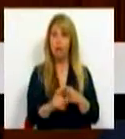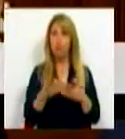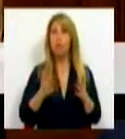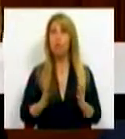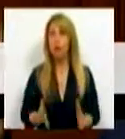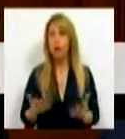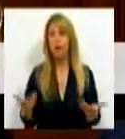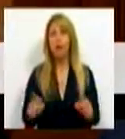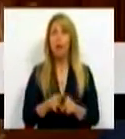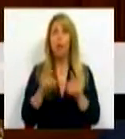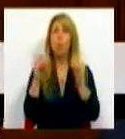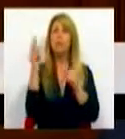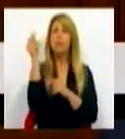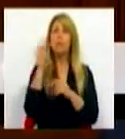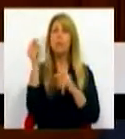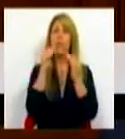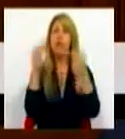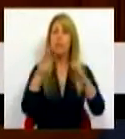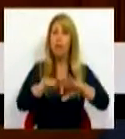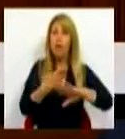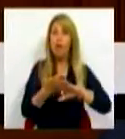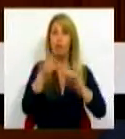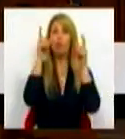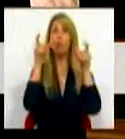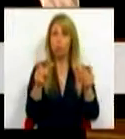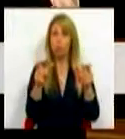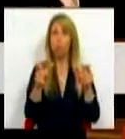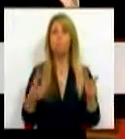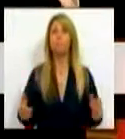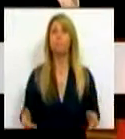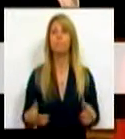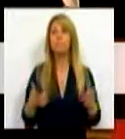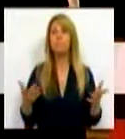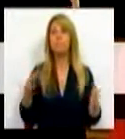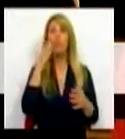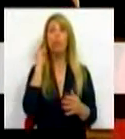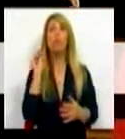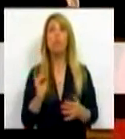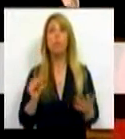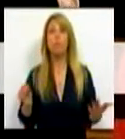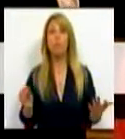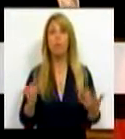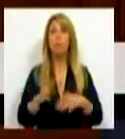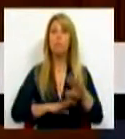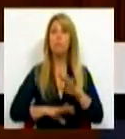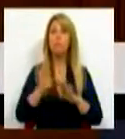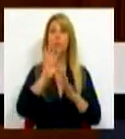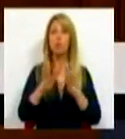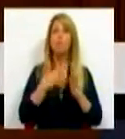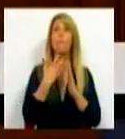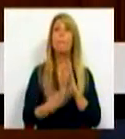um terceiro nível de reforço desse controle. E, no fundo, o banco fez um plano